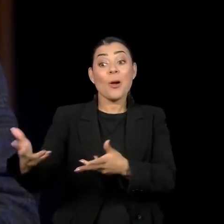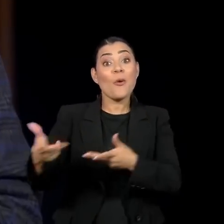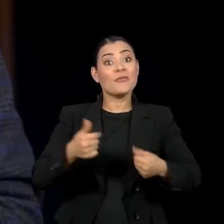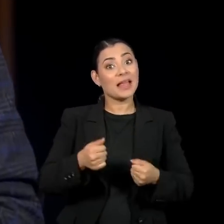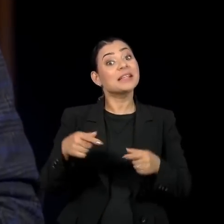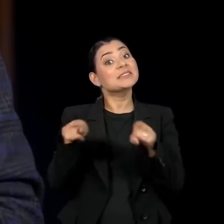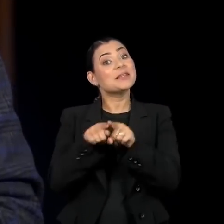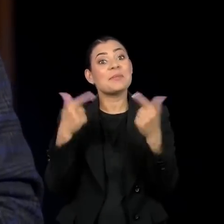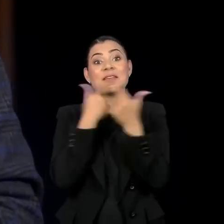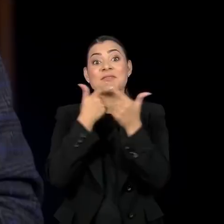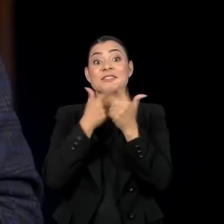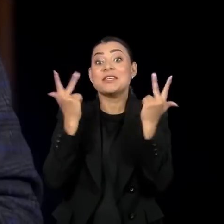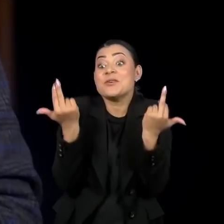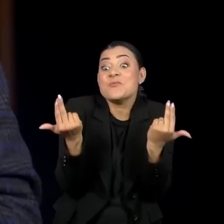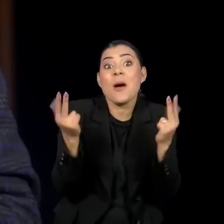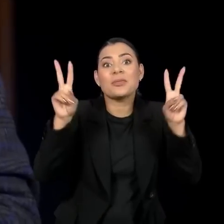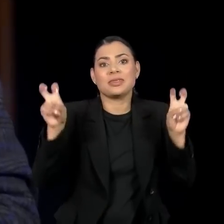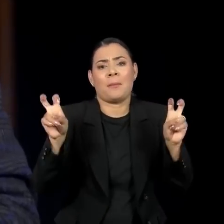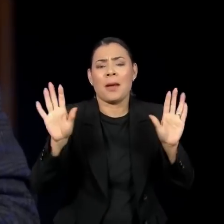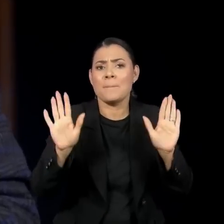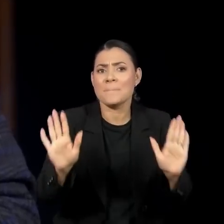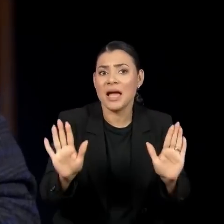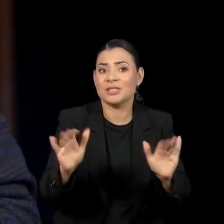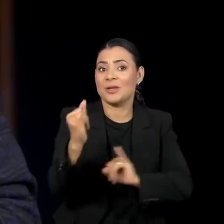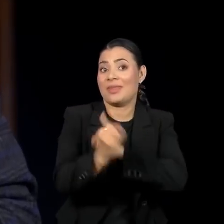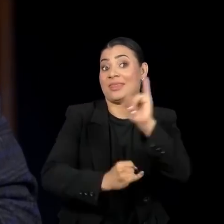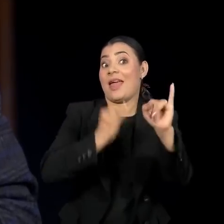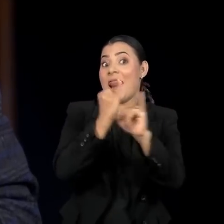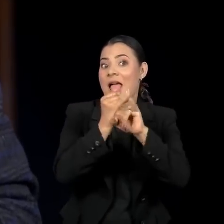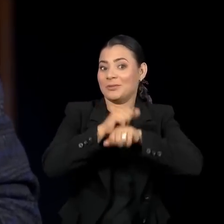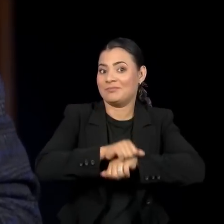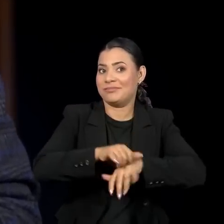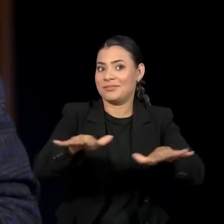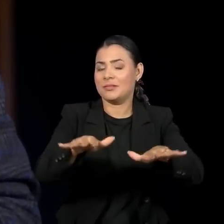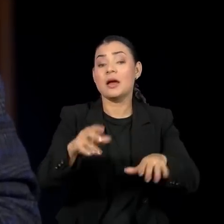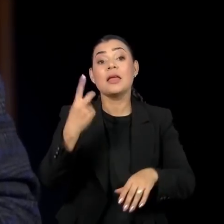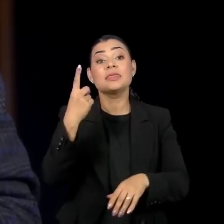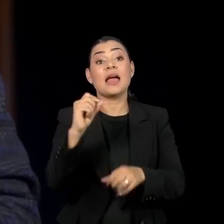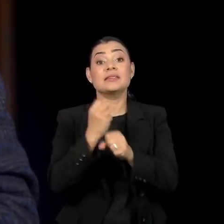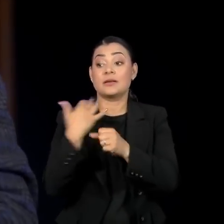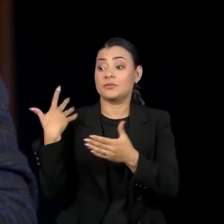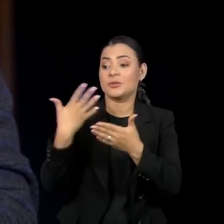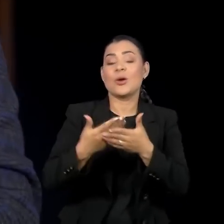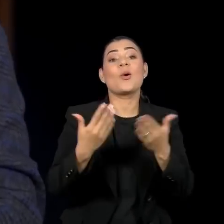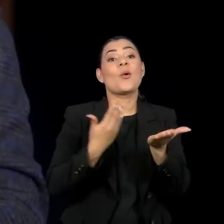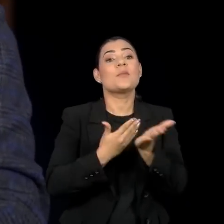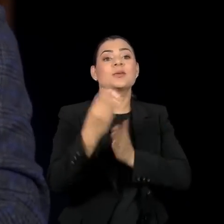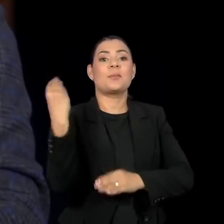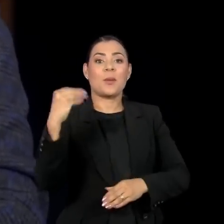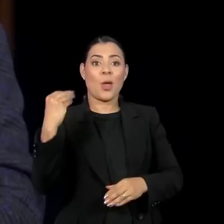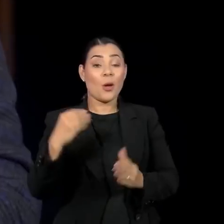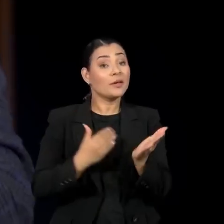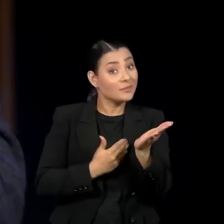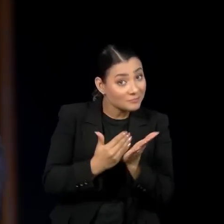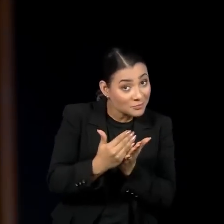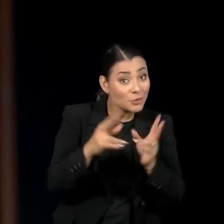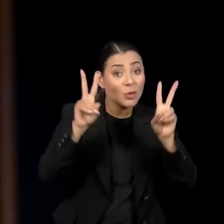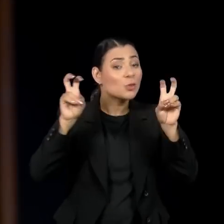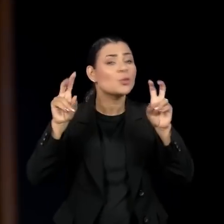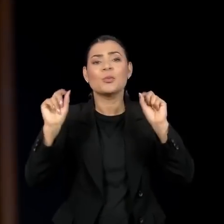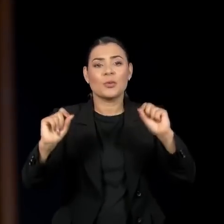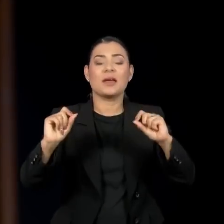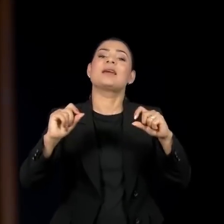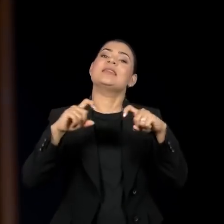se divertir do mesmo jeito, só que na internet. Há 10 anos começou o blog Na Pimentaria, falando sobre a